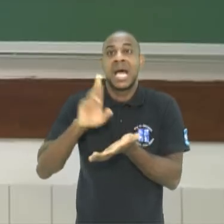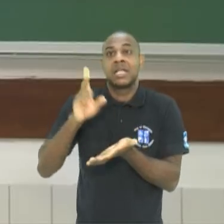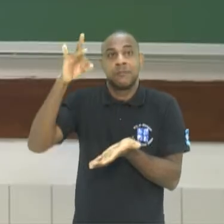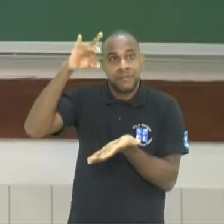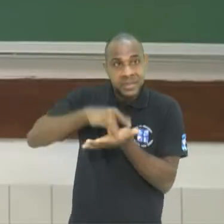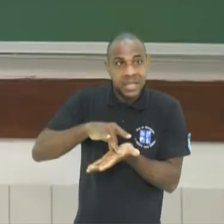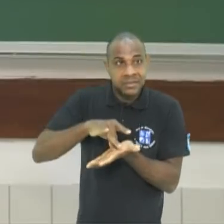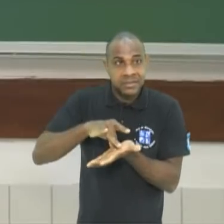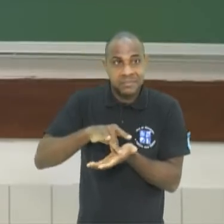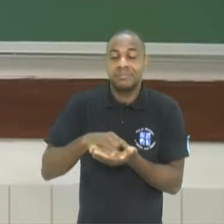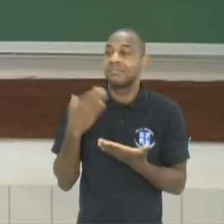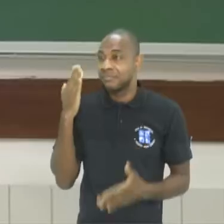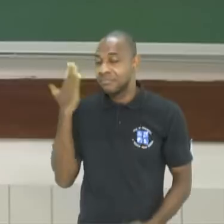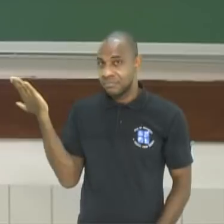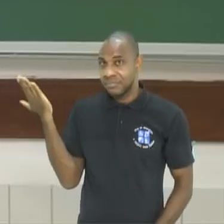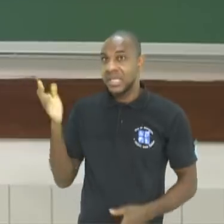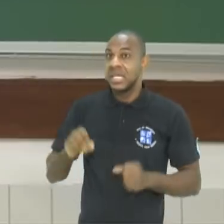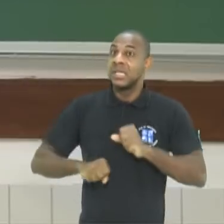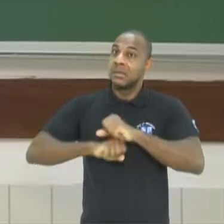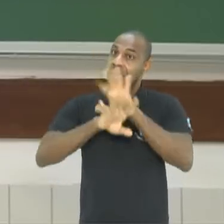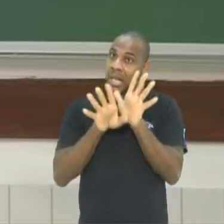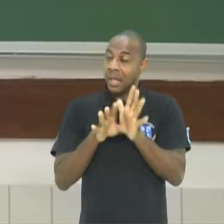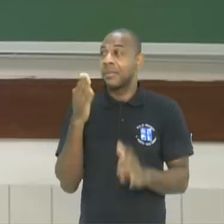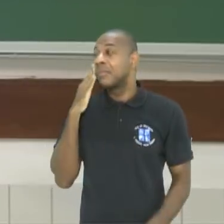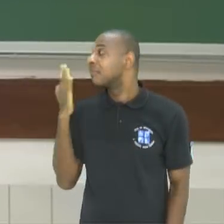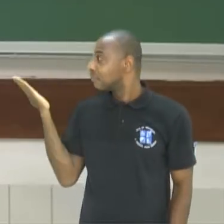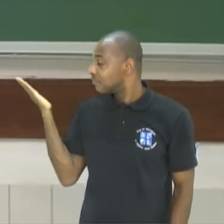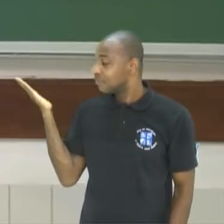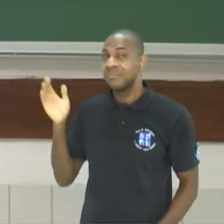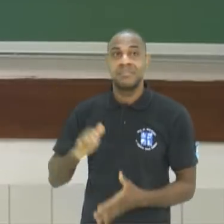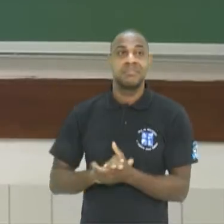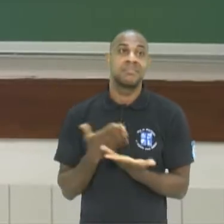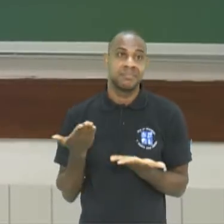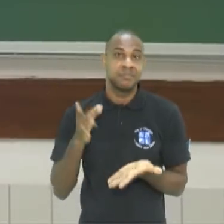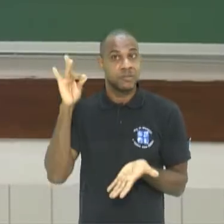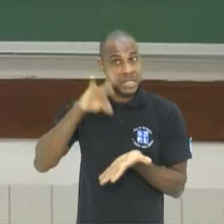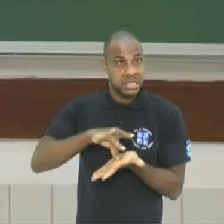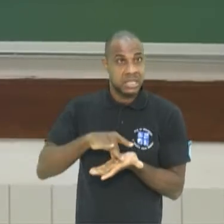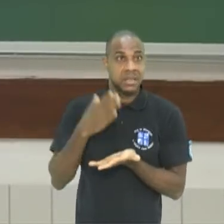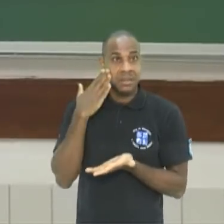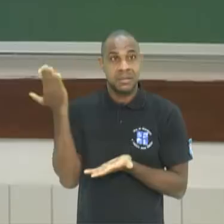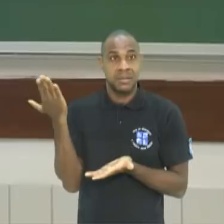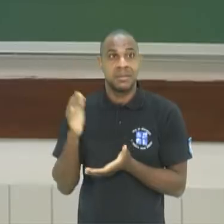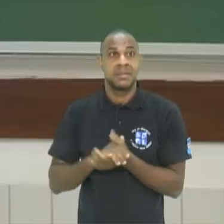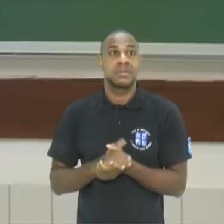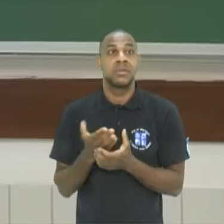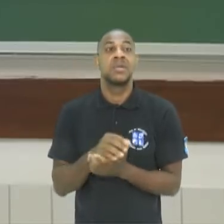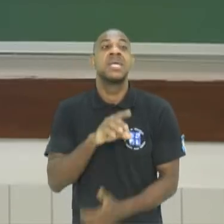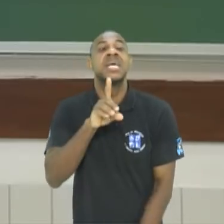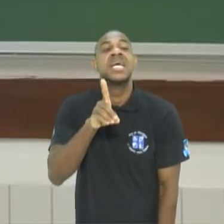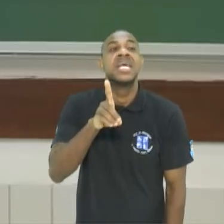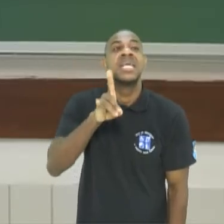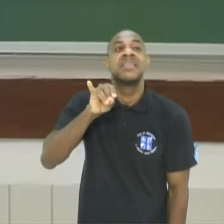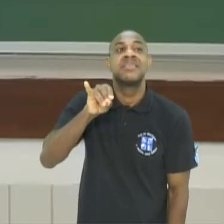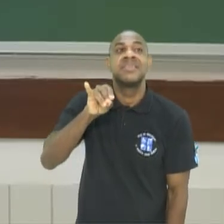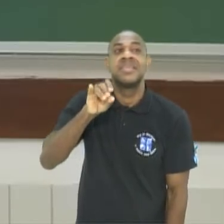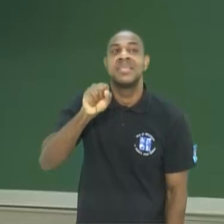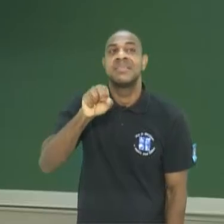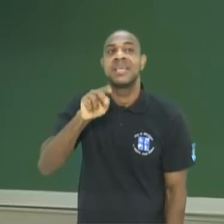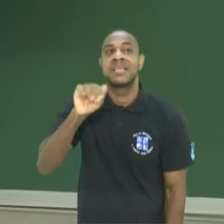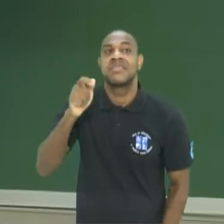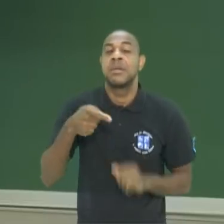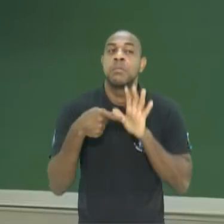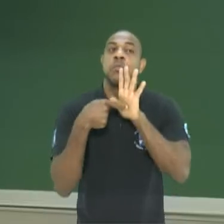texto dissertativo argumentativo, o que será que eu vou ter que fazer? Vou ter que ir lá, né, me expor